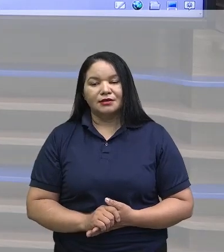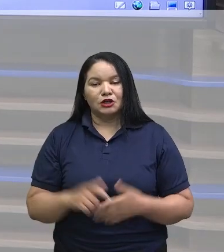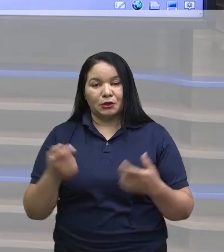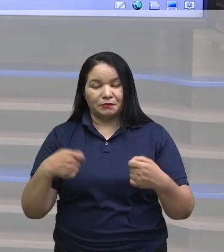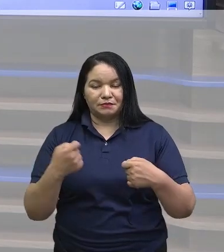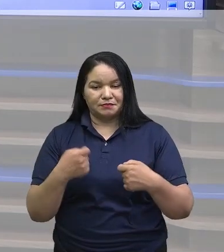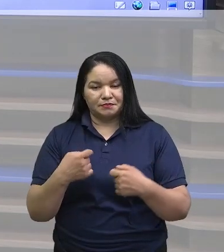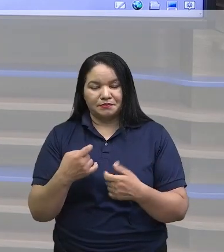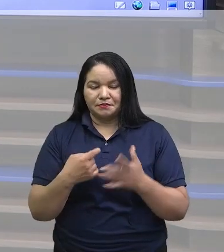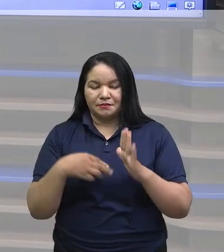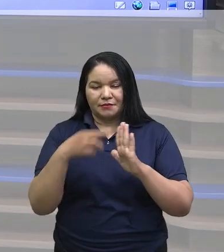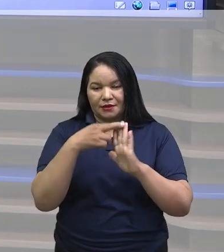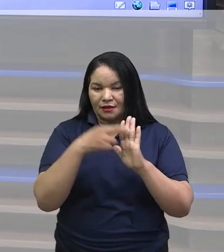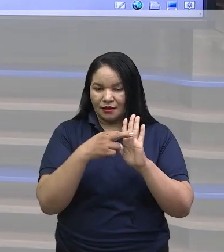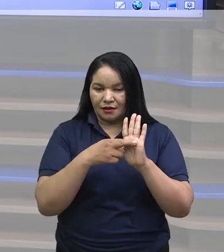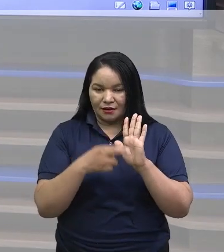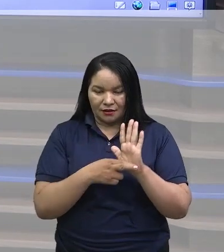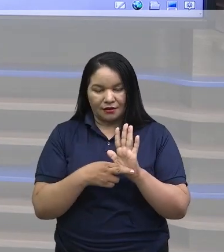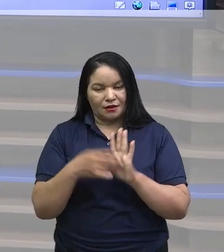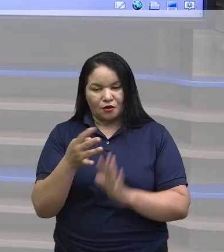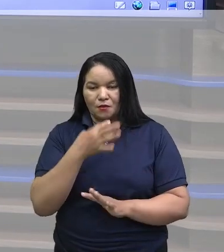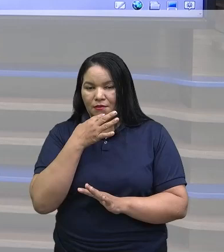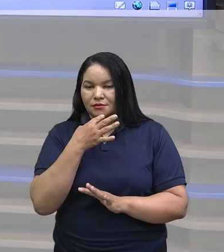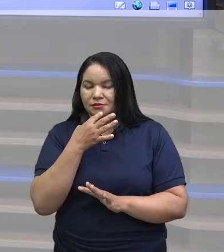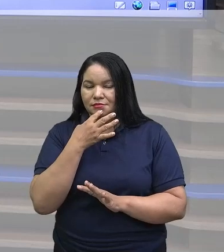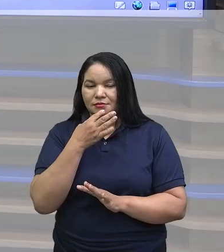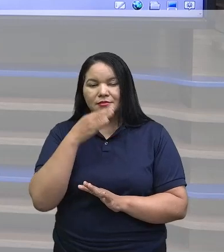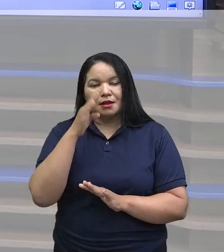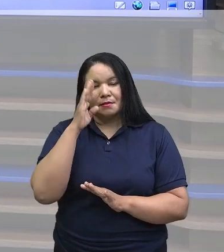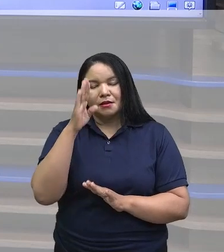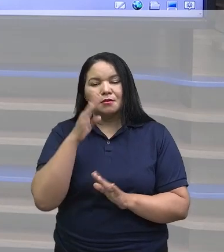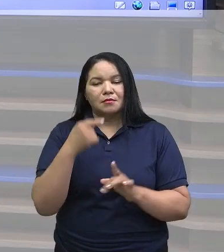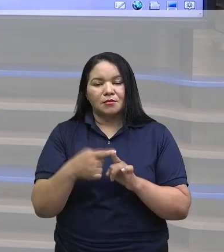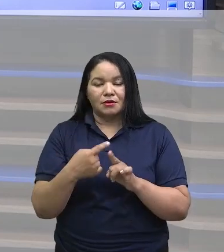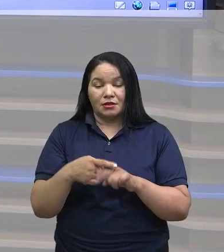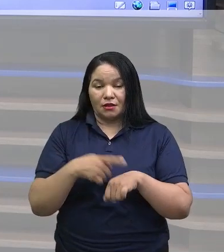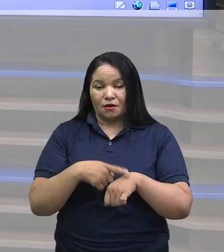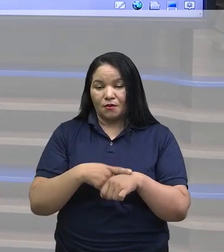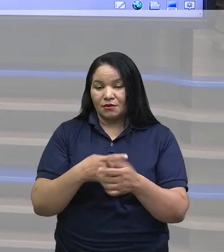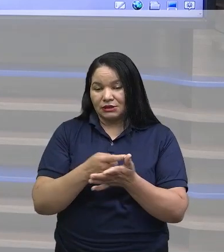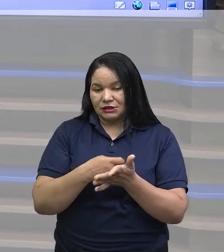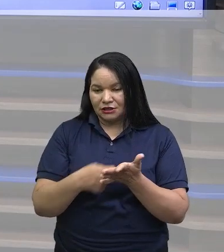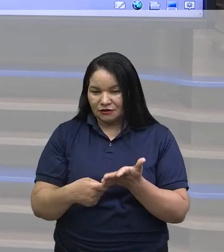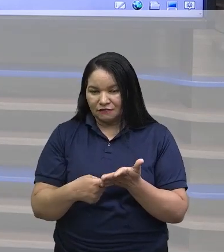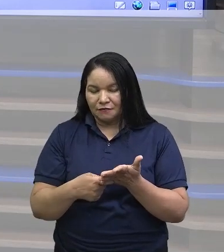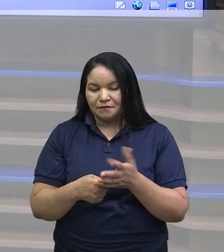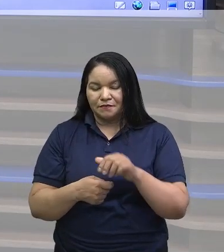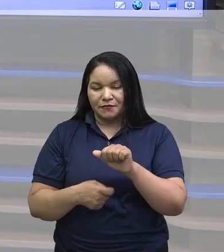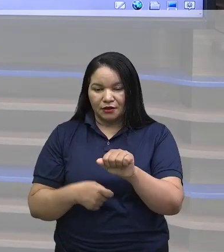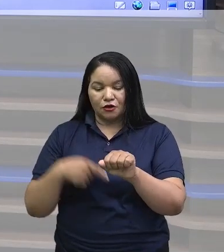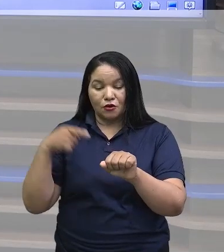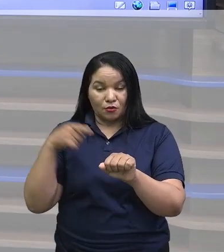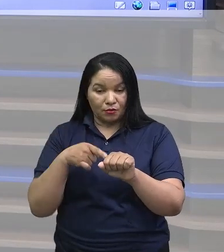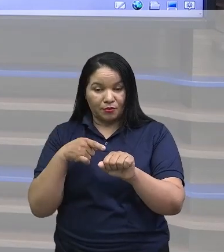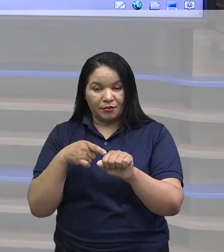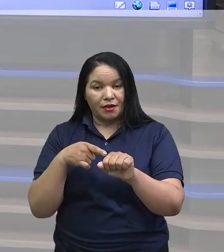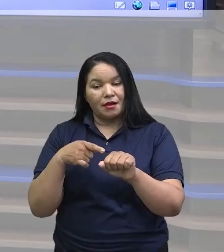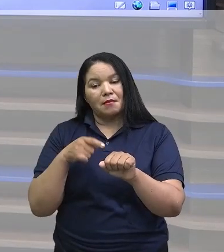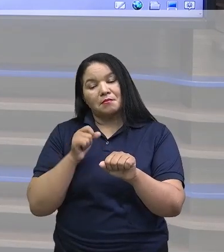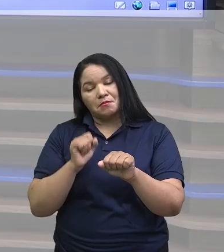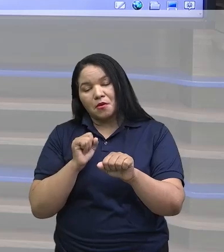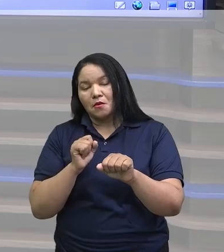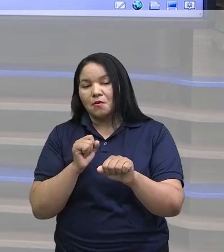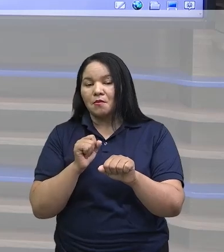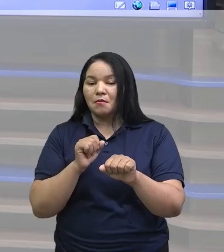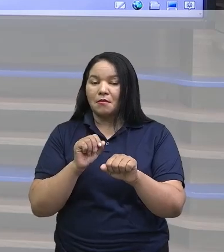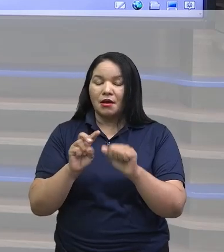conhecer essa regra principal para que, no momento de escrevermos esse A, nós podemos